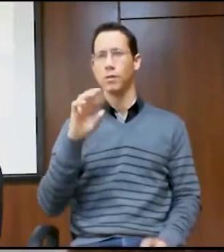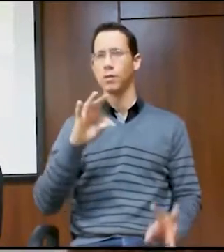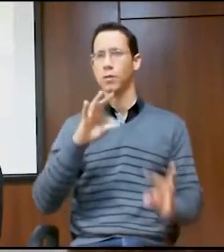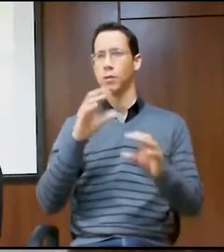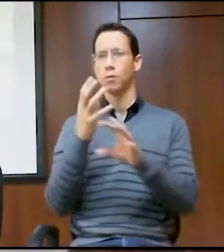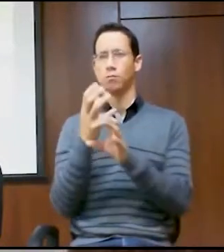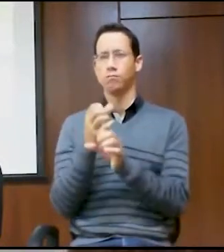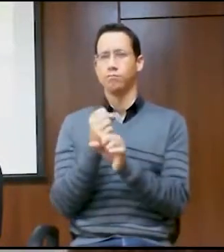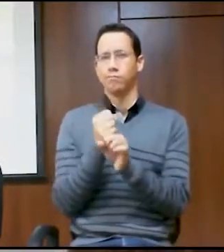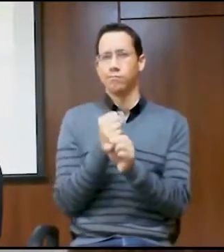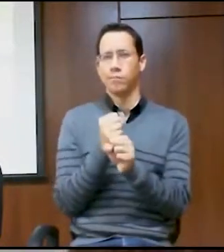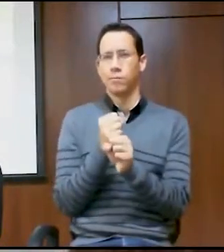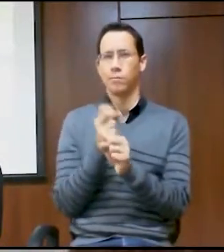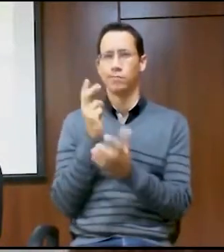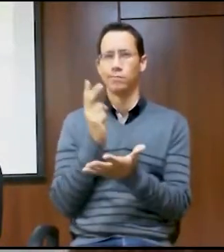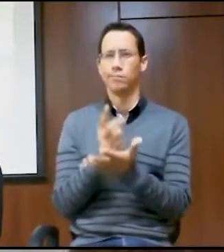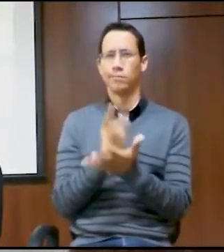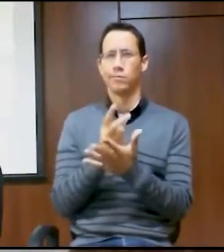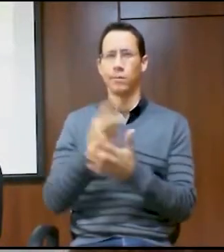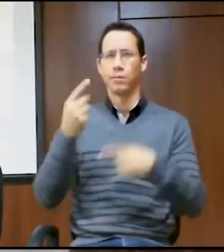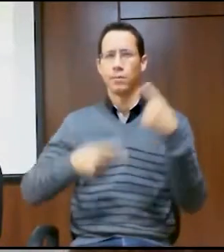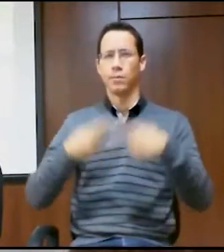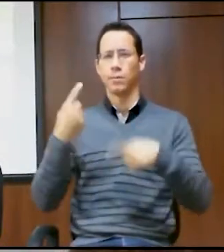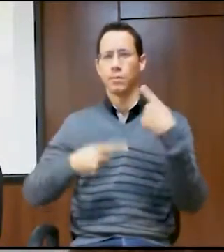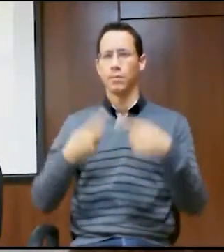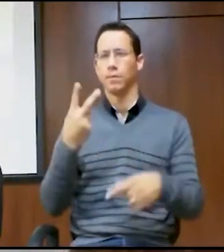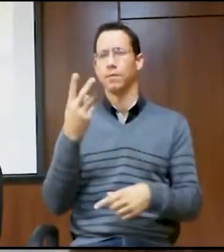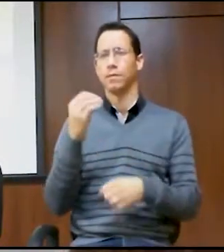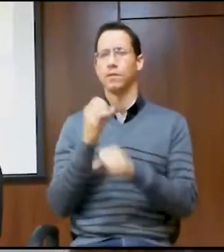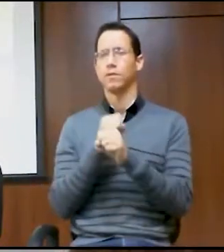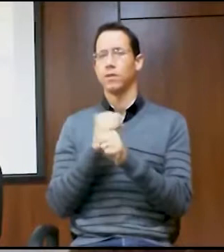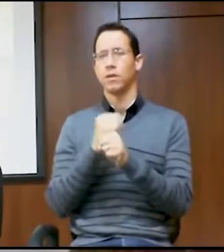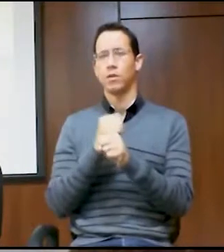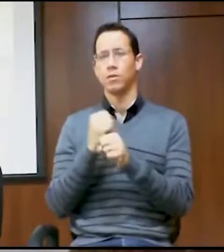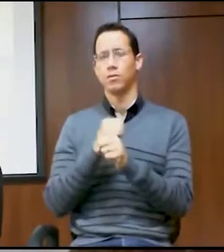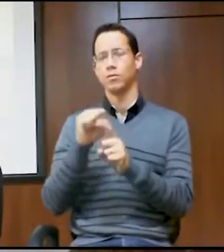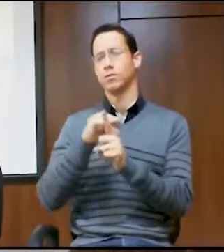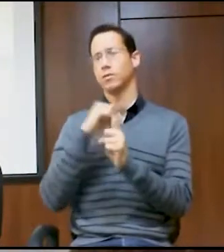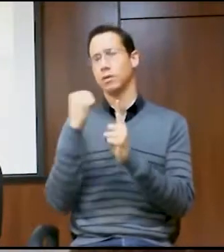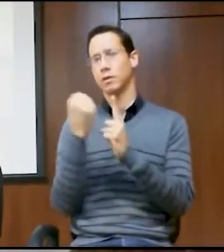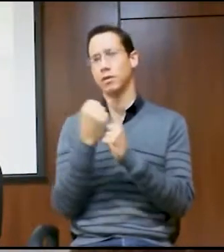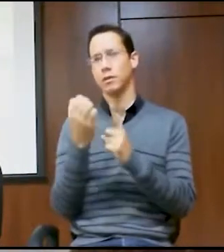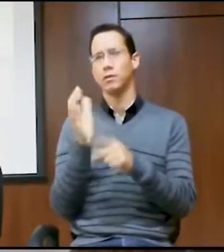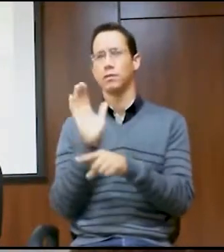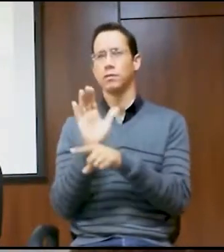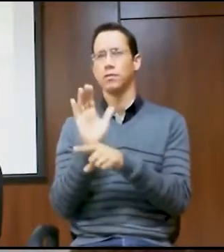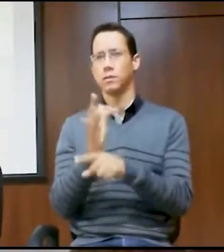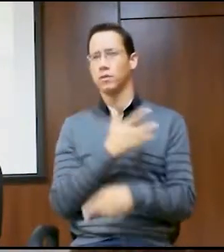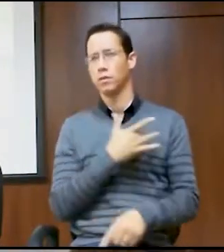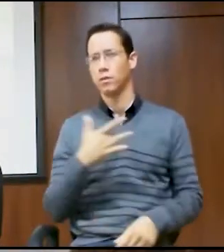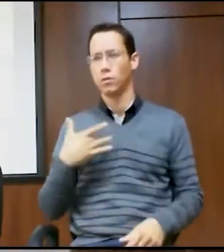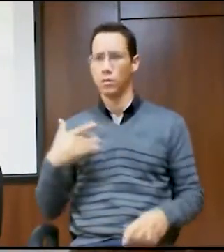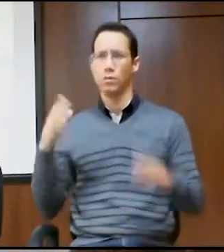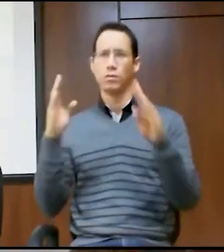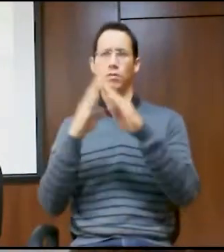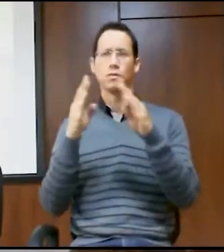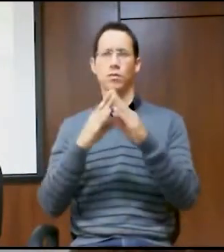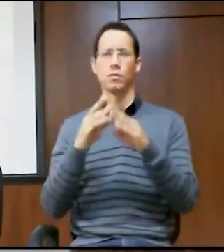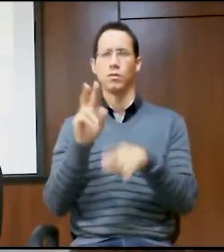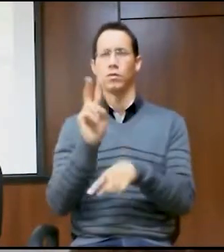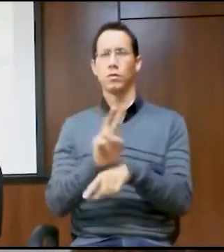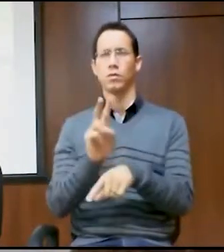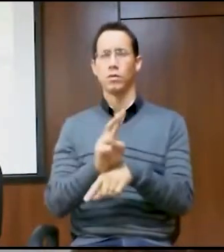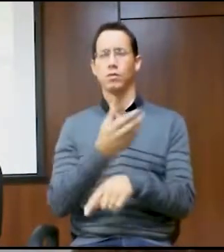políticas, por 20 anos das políticas sociais, saúde, assistência social, habitação, segurança pública,